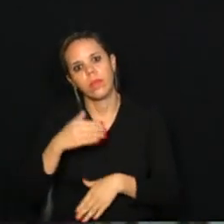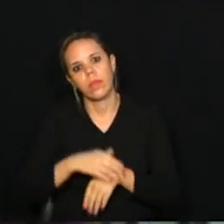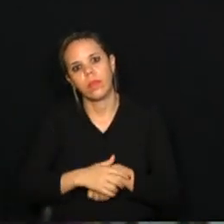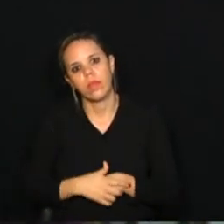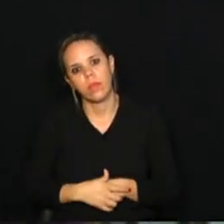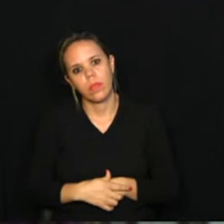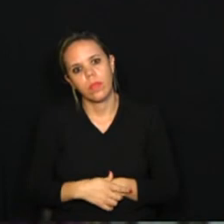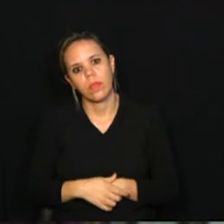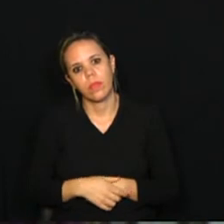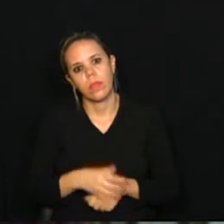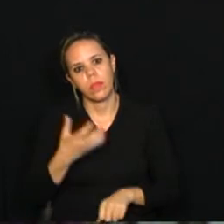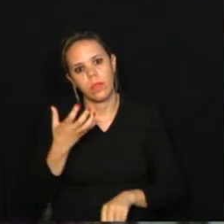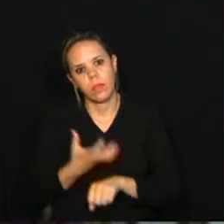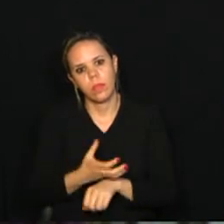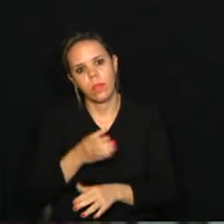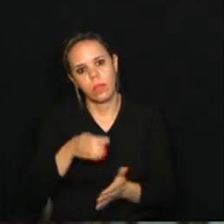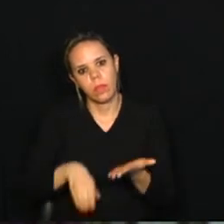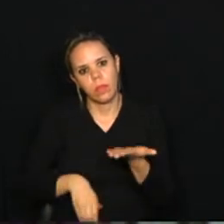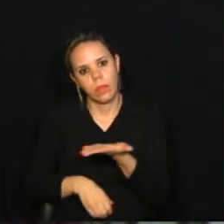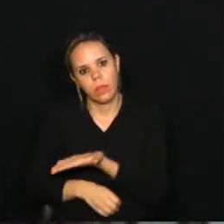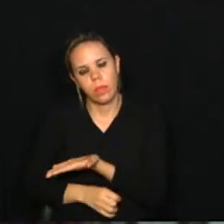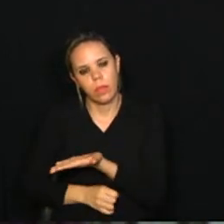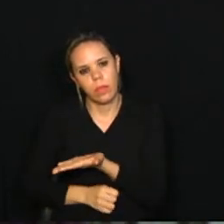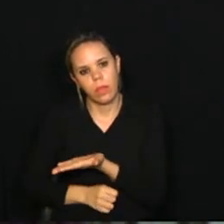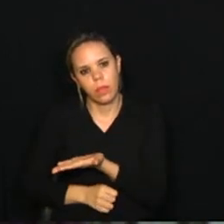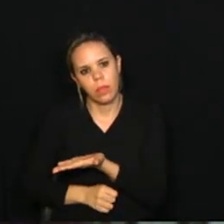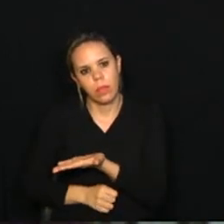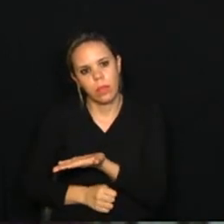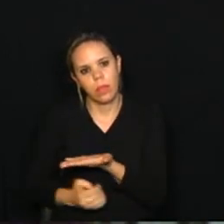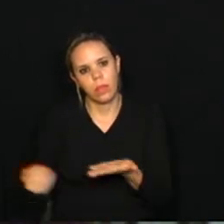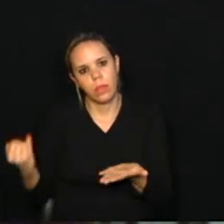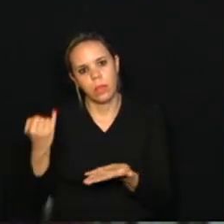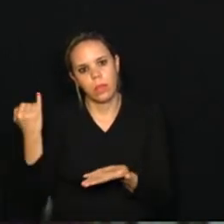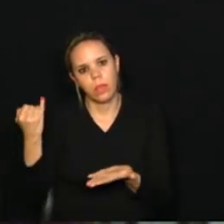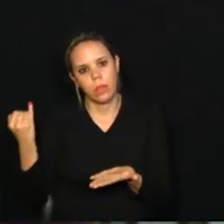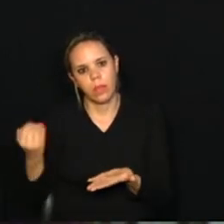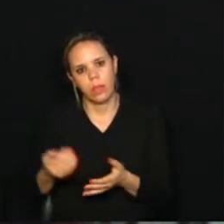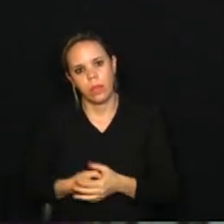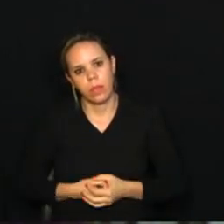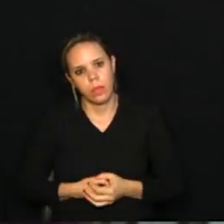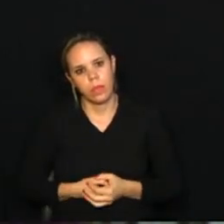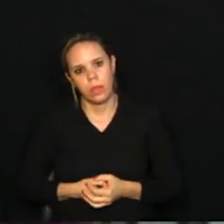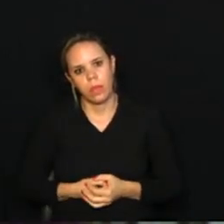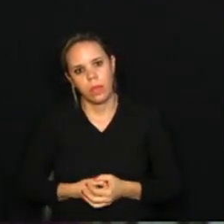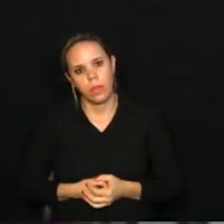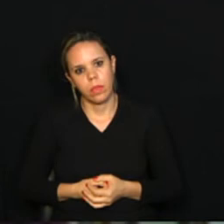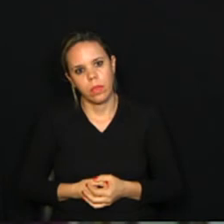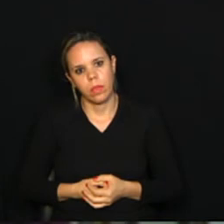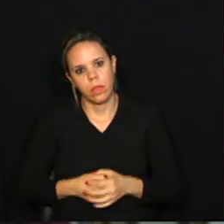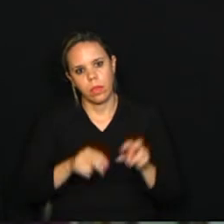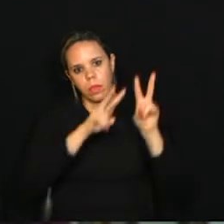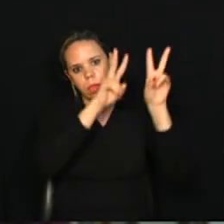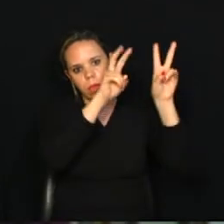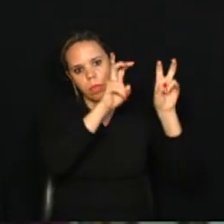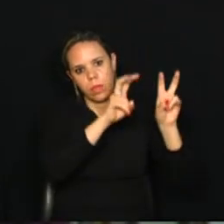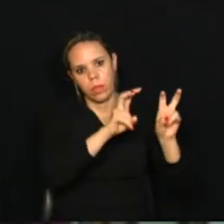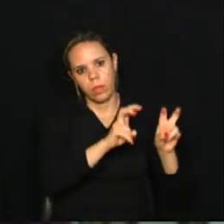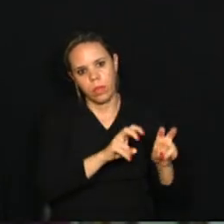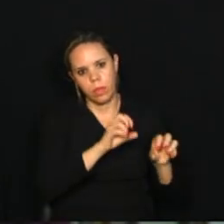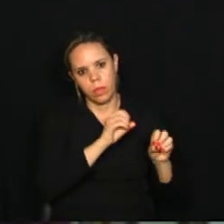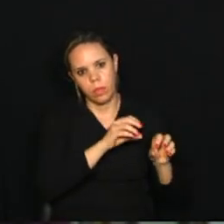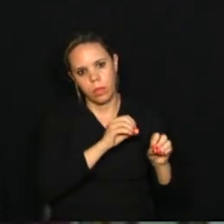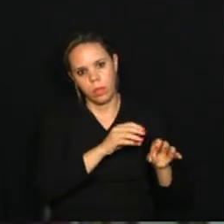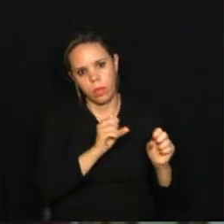seu currículo, será importantíssimo que os assuntos de